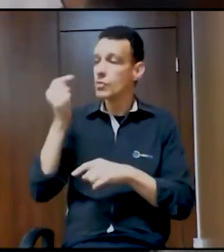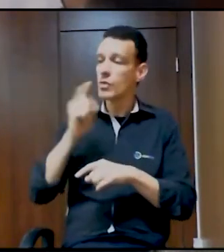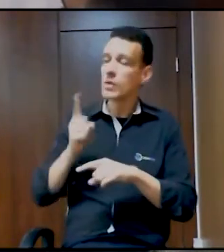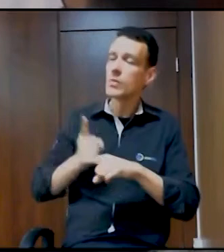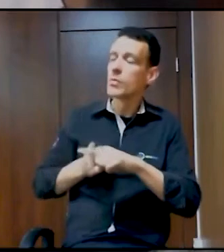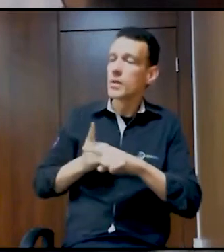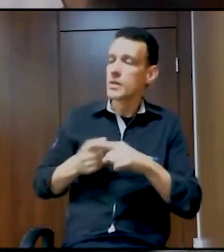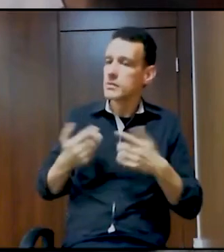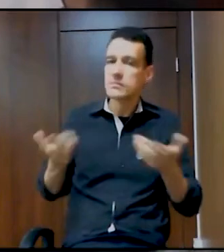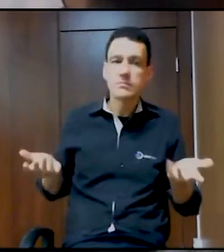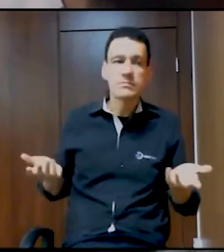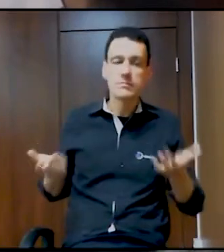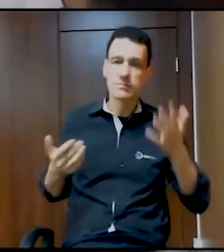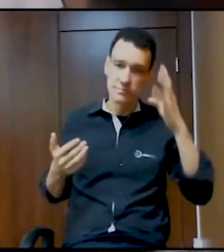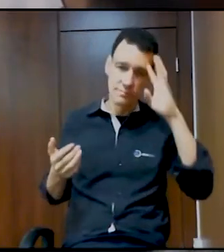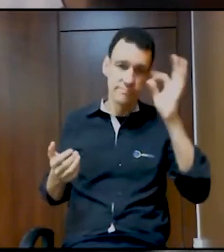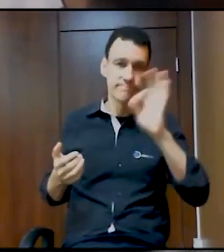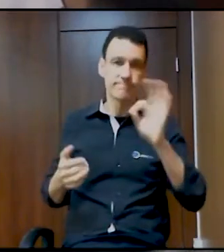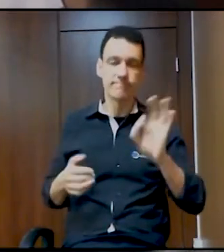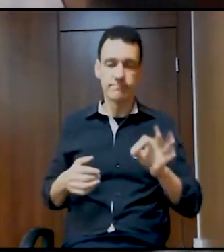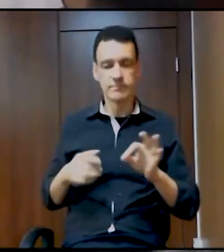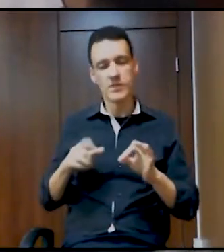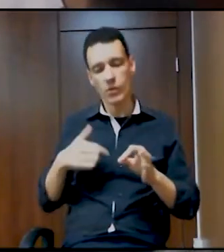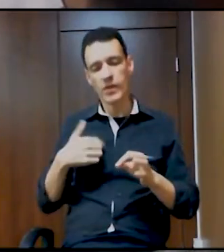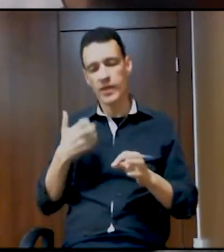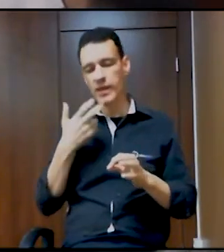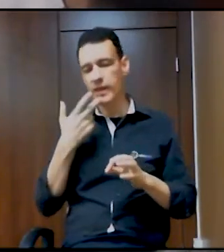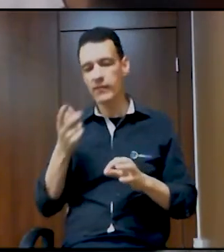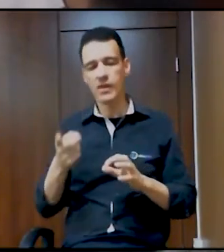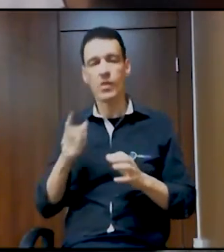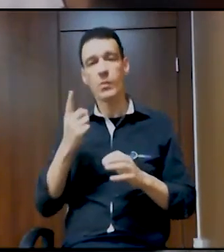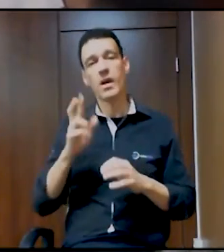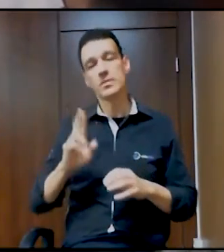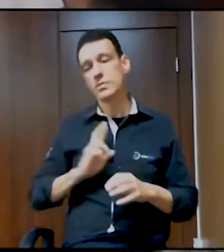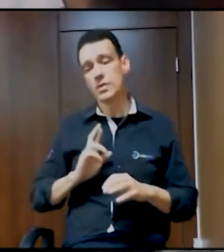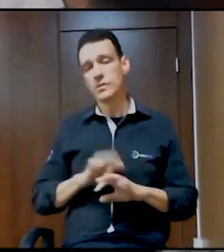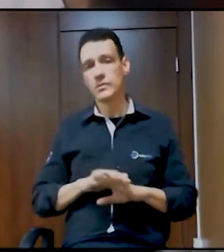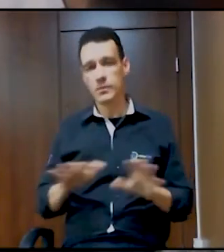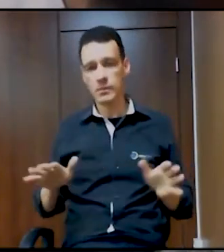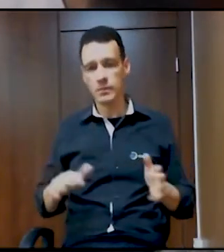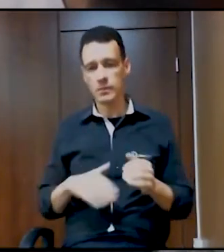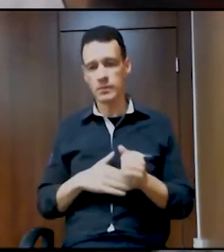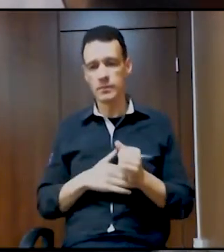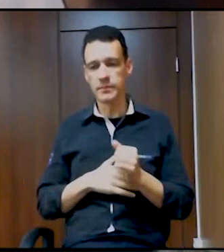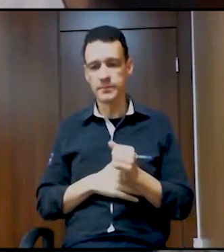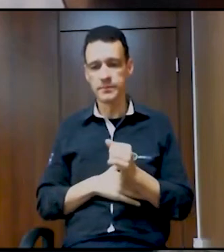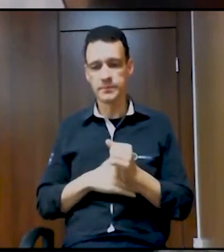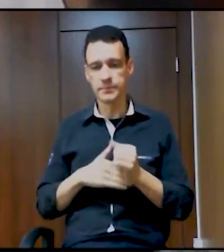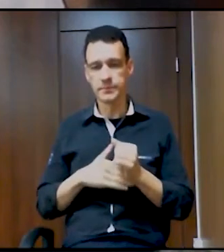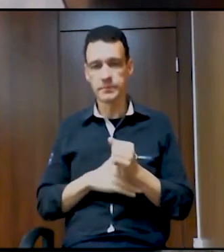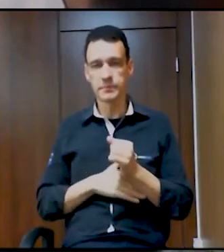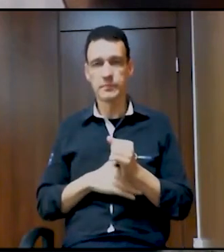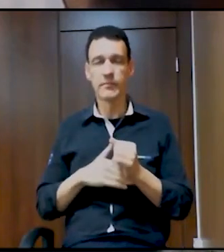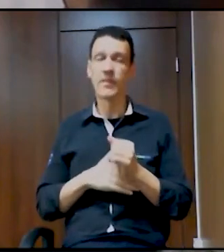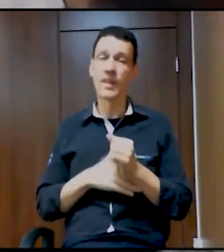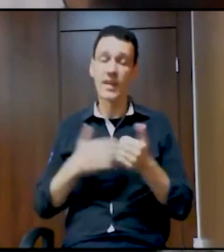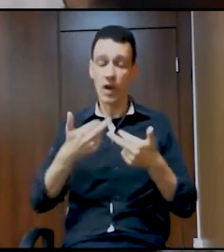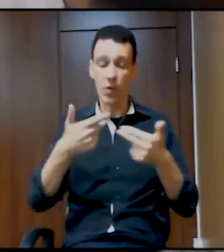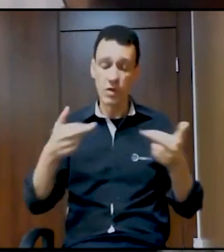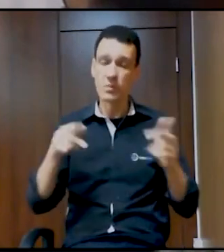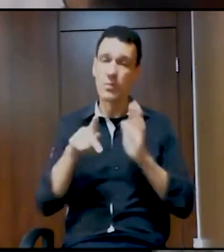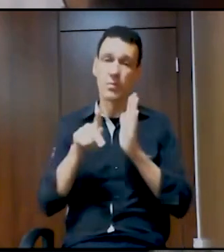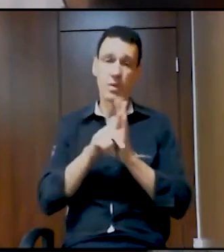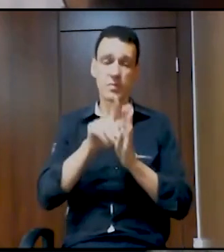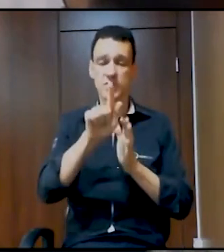demanda. É só isso que eu queria, uma resposta. E que as coisas do GT,